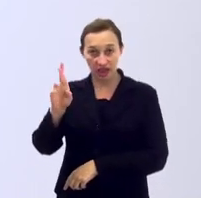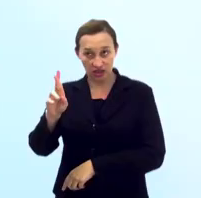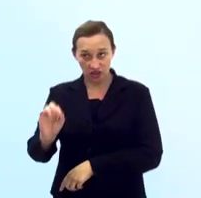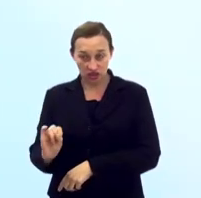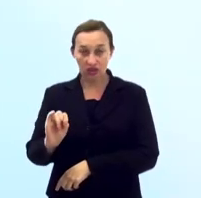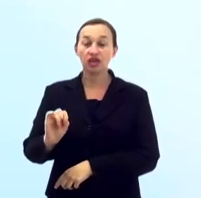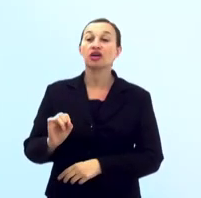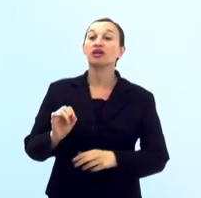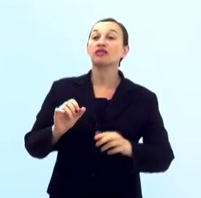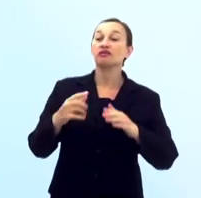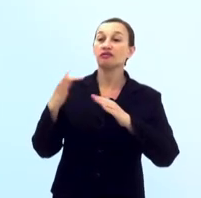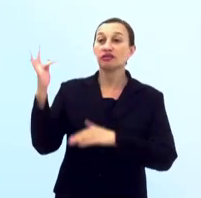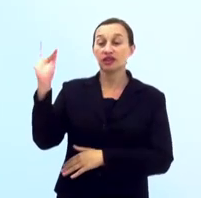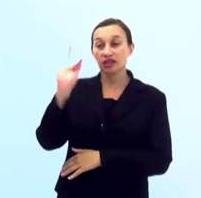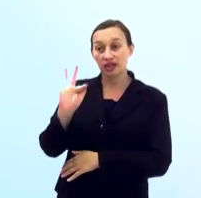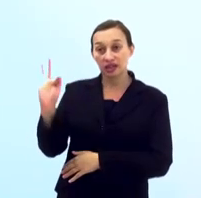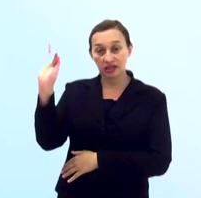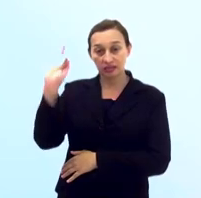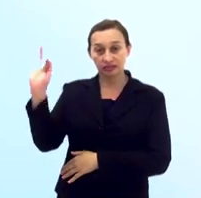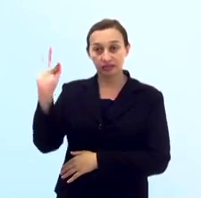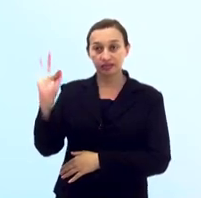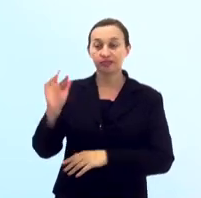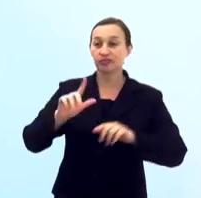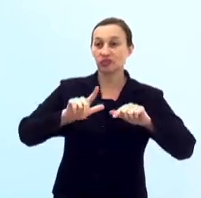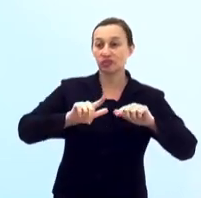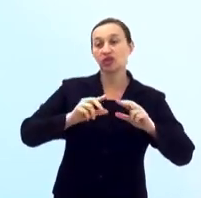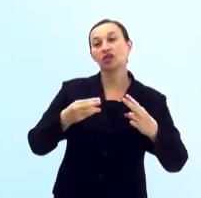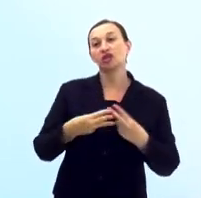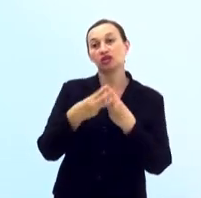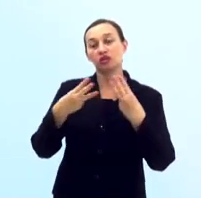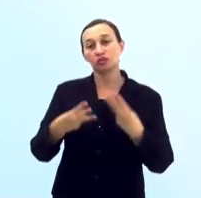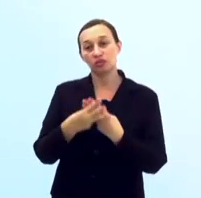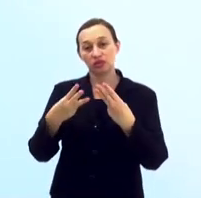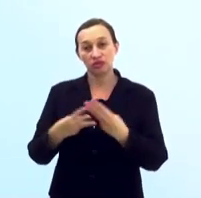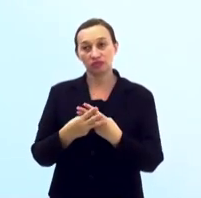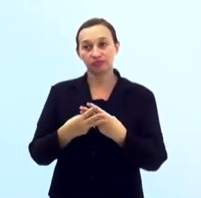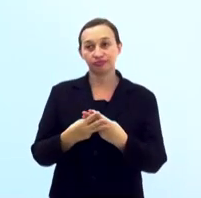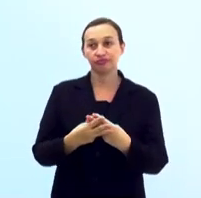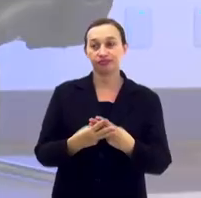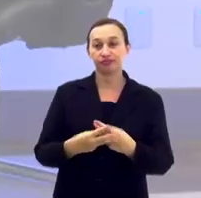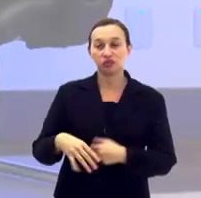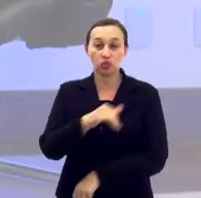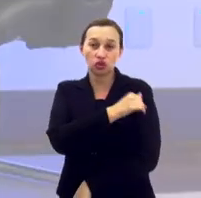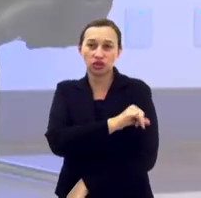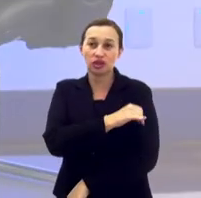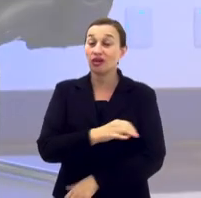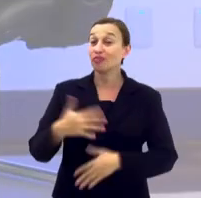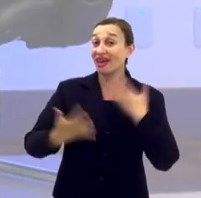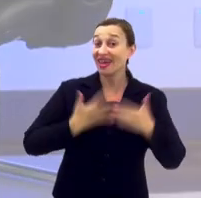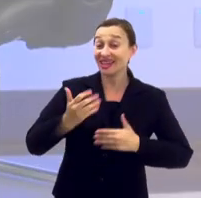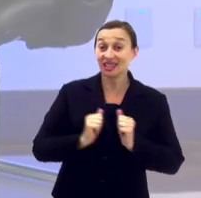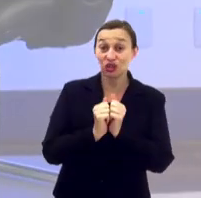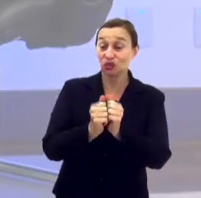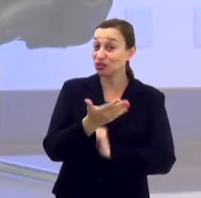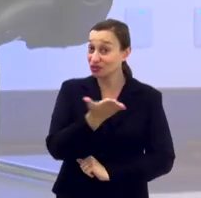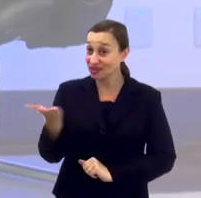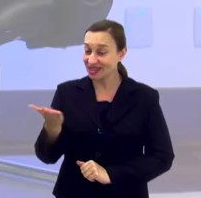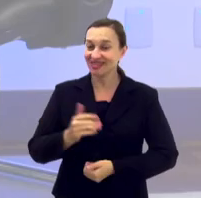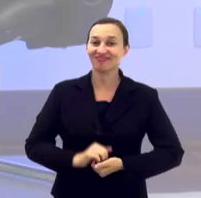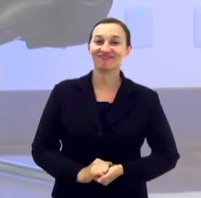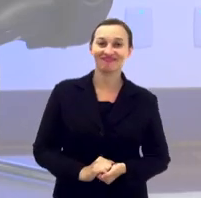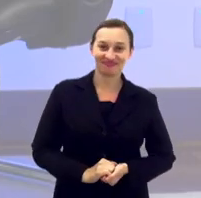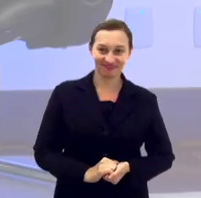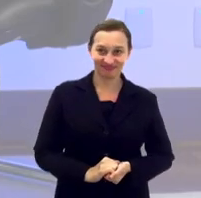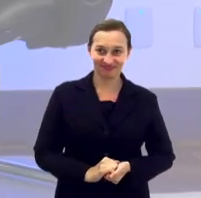FIERJ, Federação Israelita do Rio de Janeiro. Obrigado, Dr. Paulo É sempre um Maltz. prazer estar com você e atender as